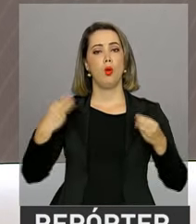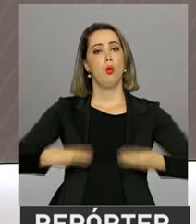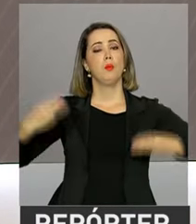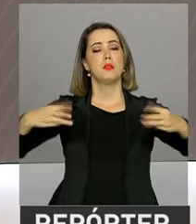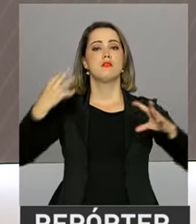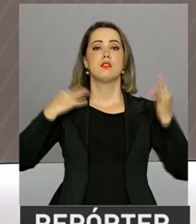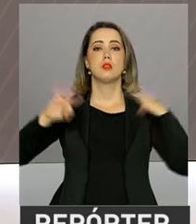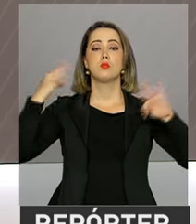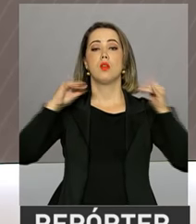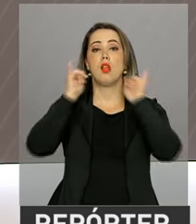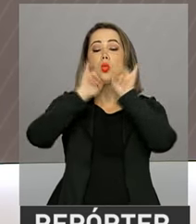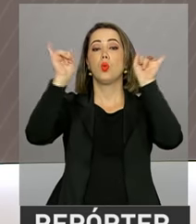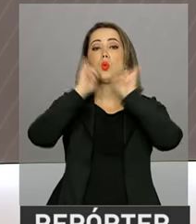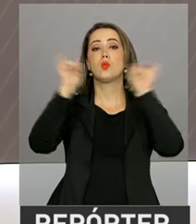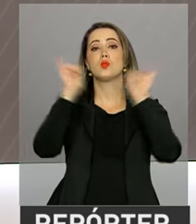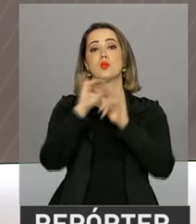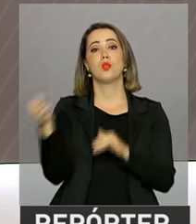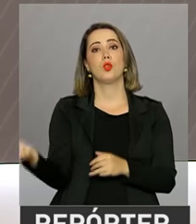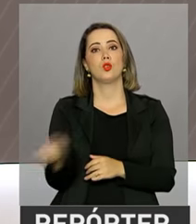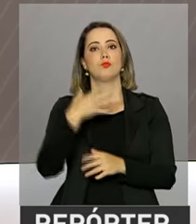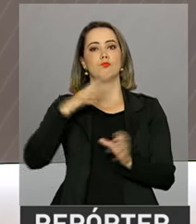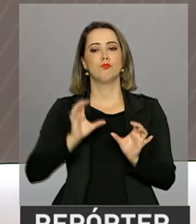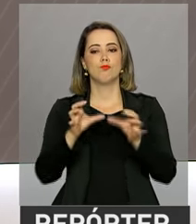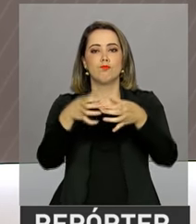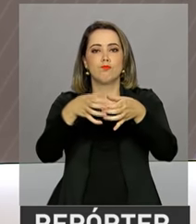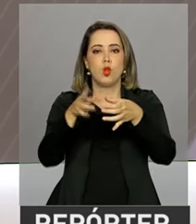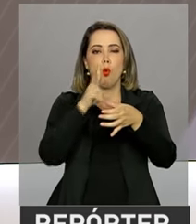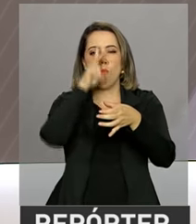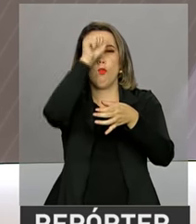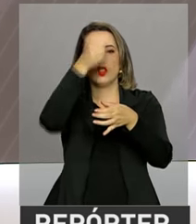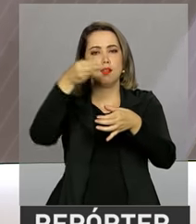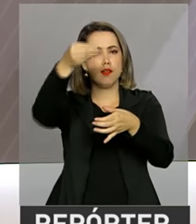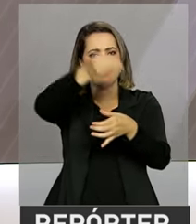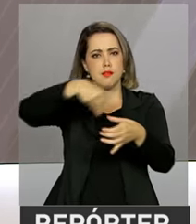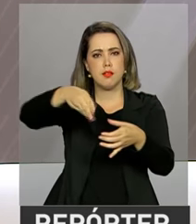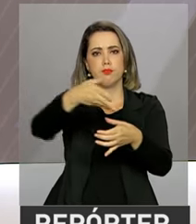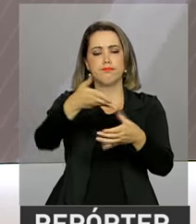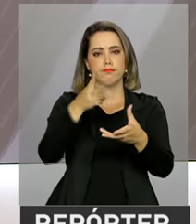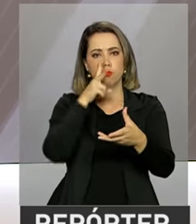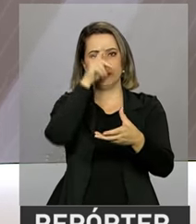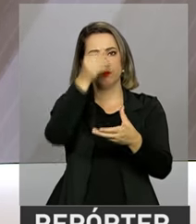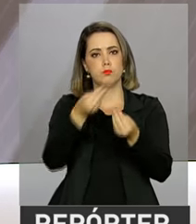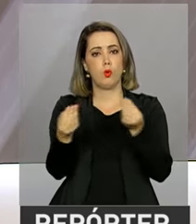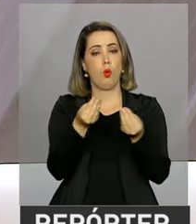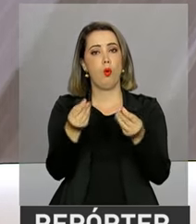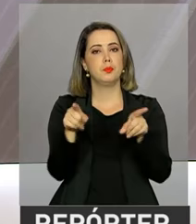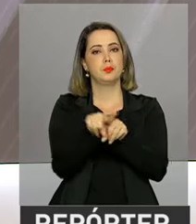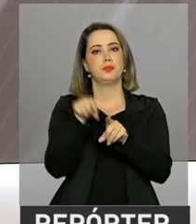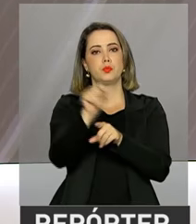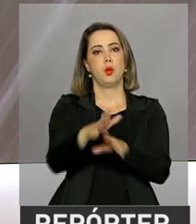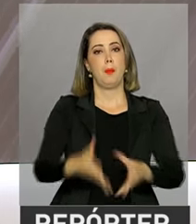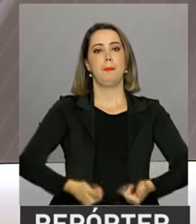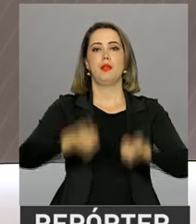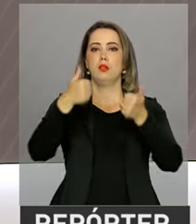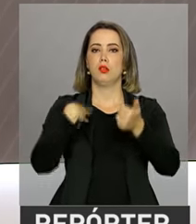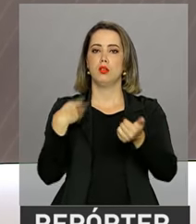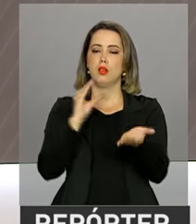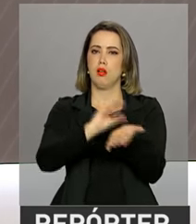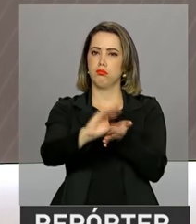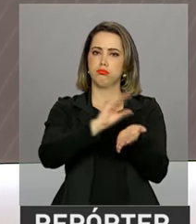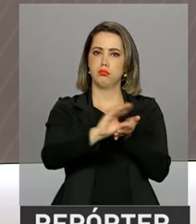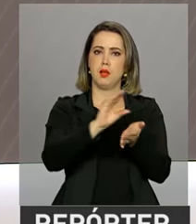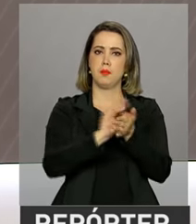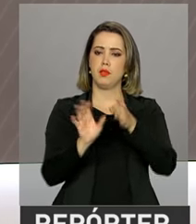do turismo anunciou medidas para fortalecer o setor entre as ações está a permissão para aumento de capital estrangeiro nas empresas